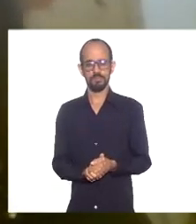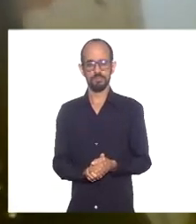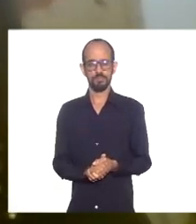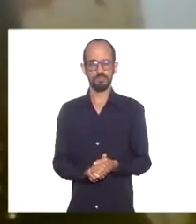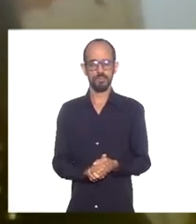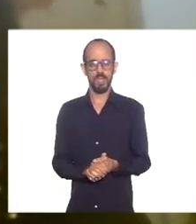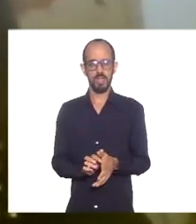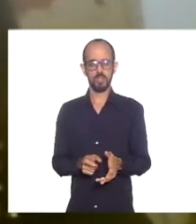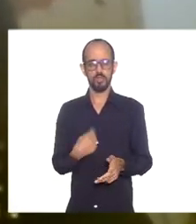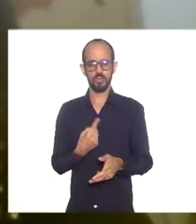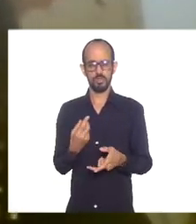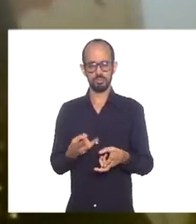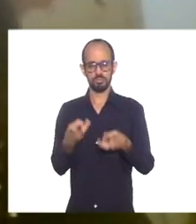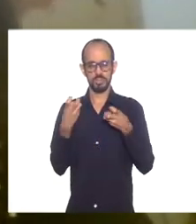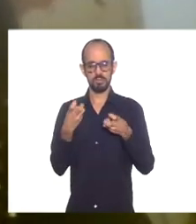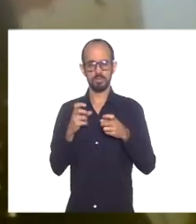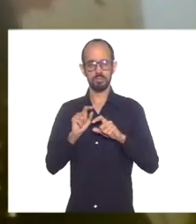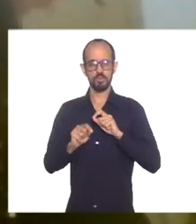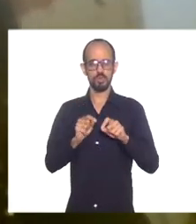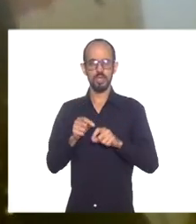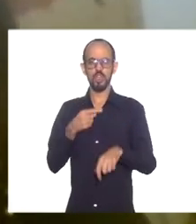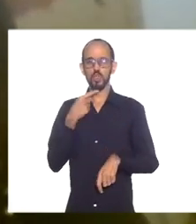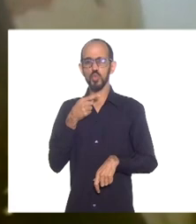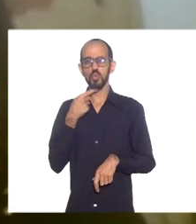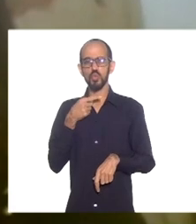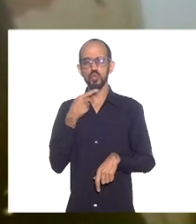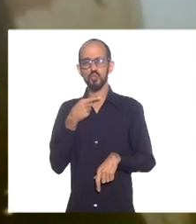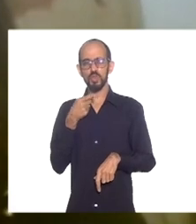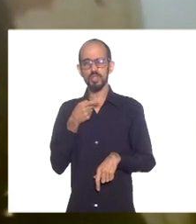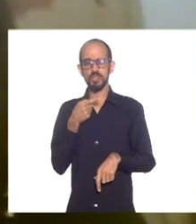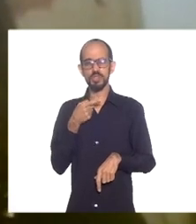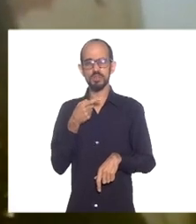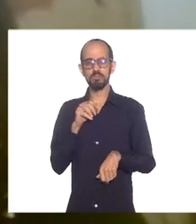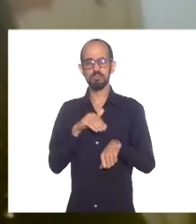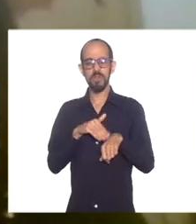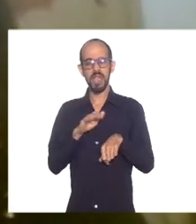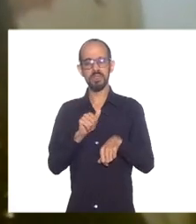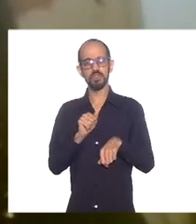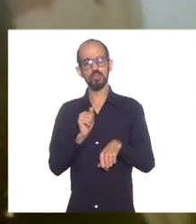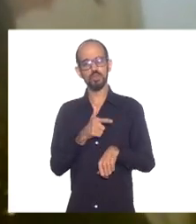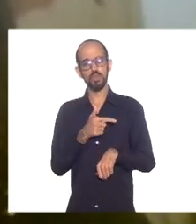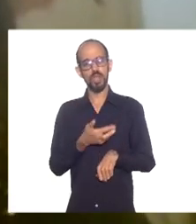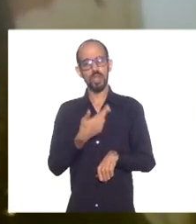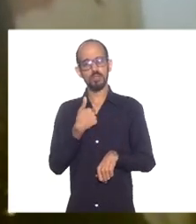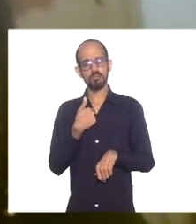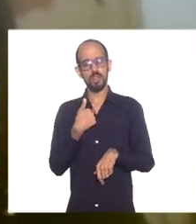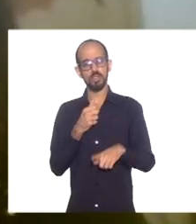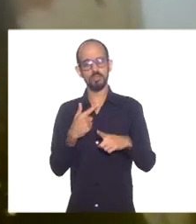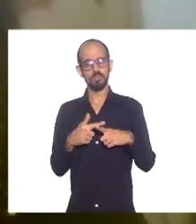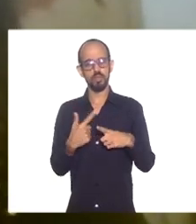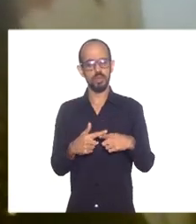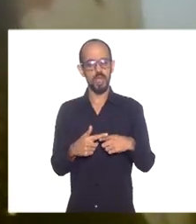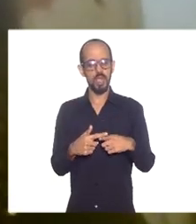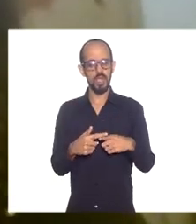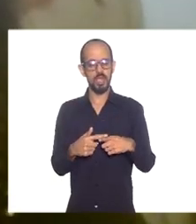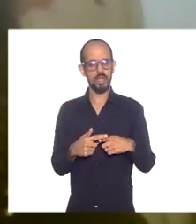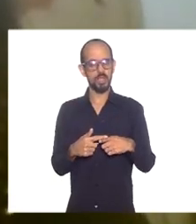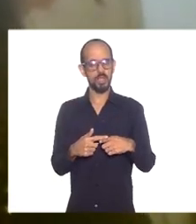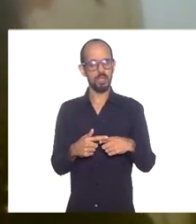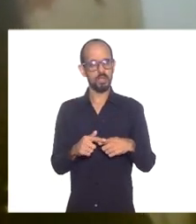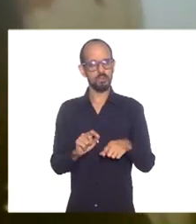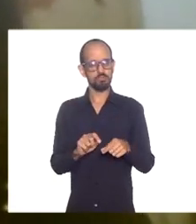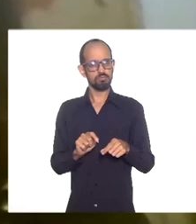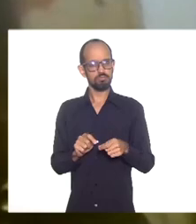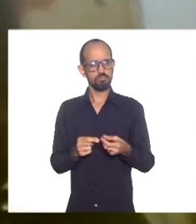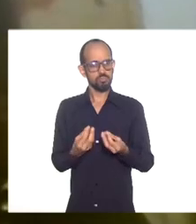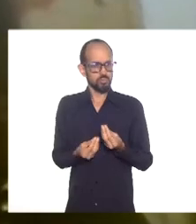nos trouxe mais dúvidas do que respostas no sentido da sua abrangência